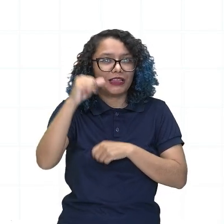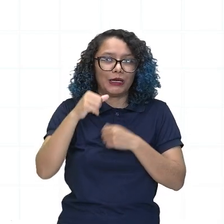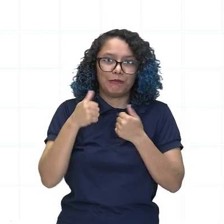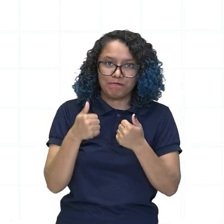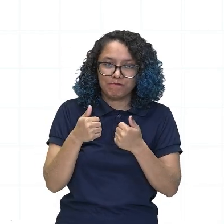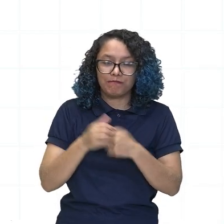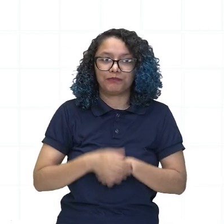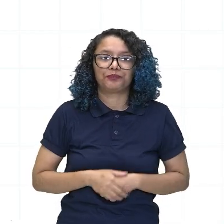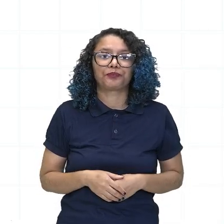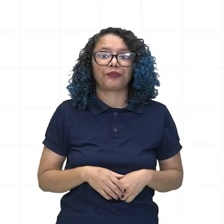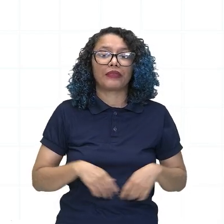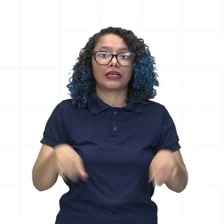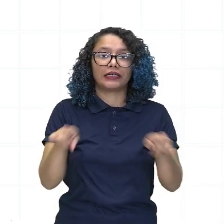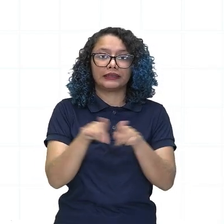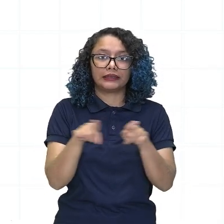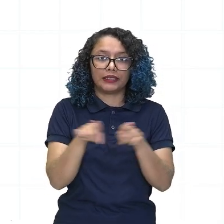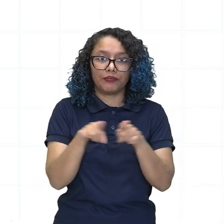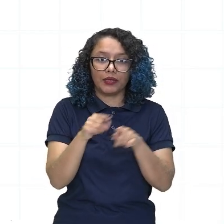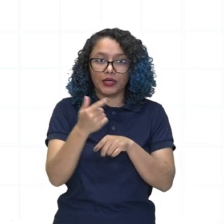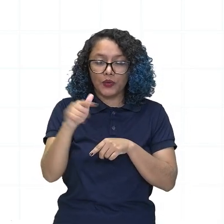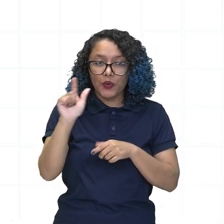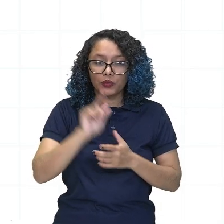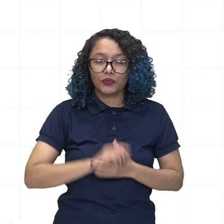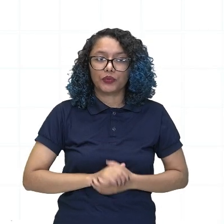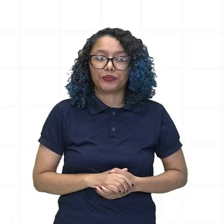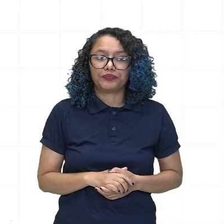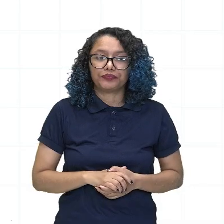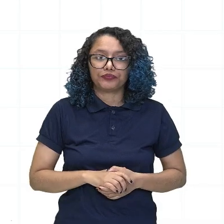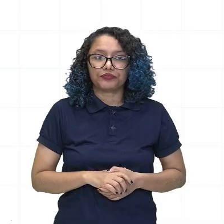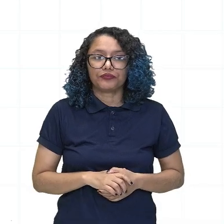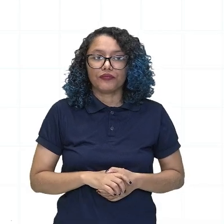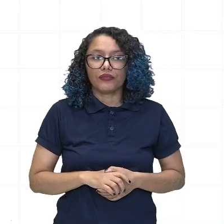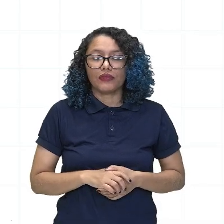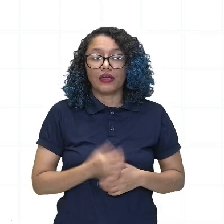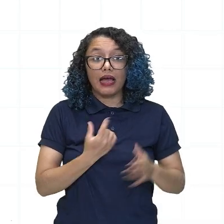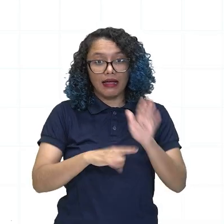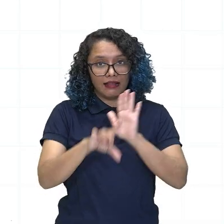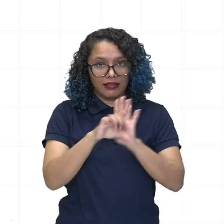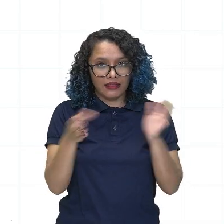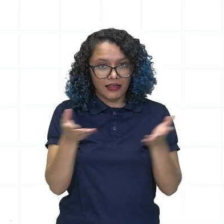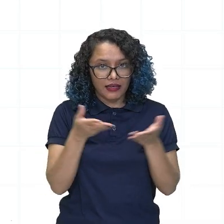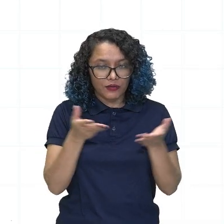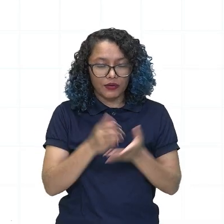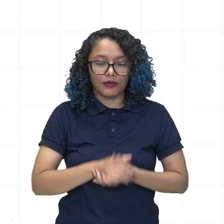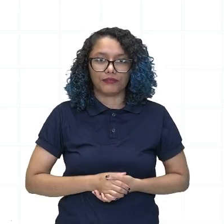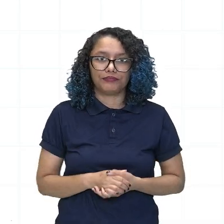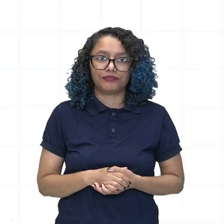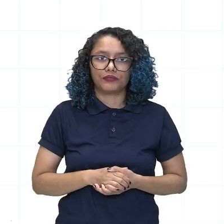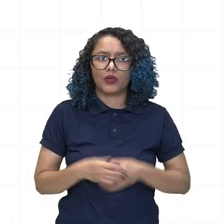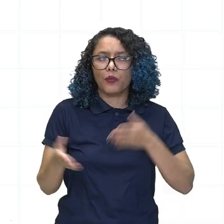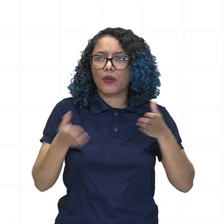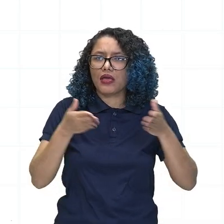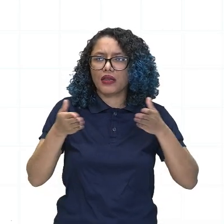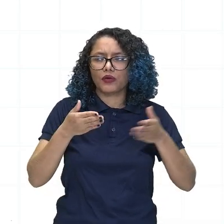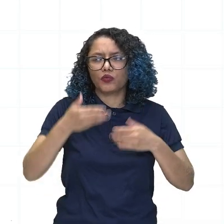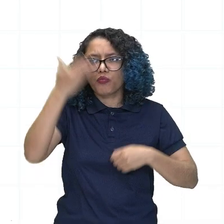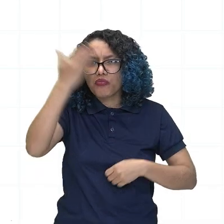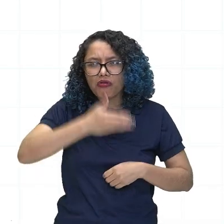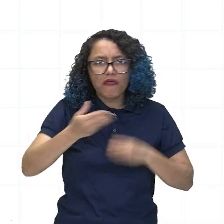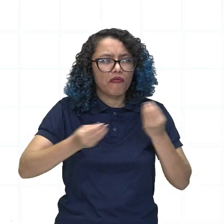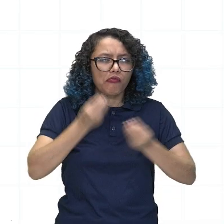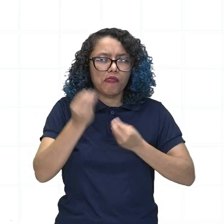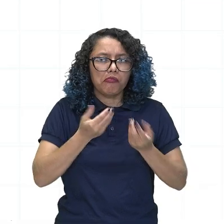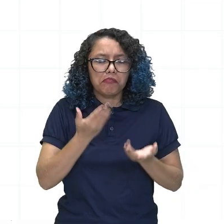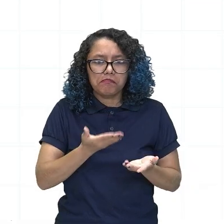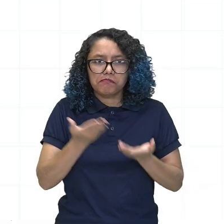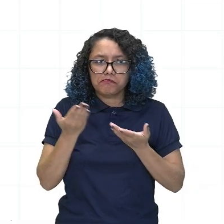fato que foi relacionado à aprovação da lei, quando a Lei de Proteção de Dados entrou em vigor no Brasil. Como é que a gente pode comprovar esse fato?